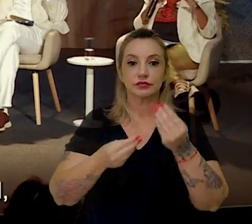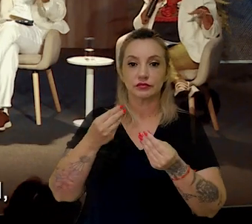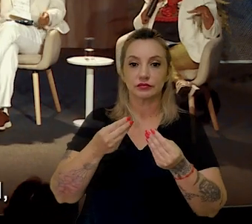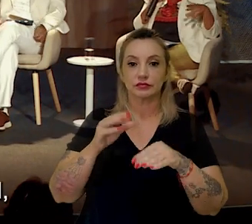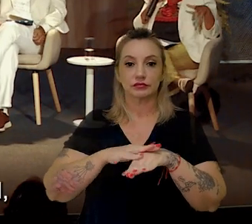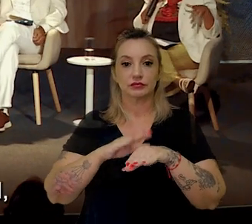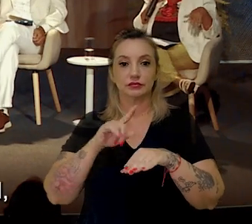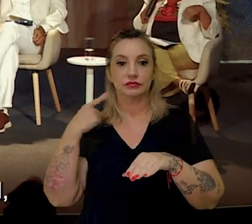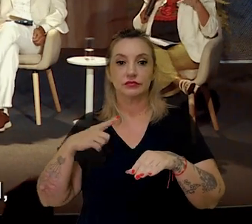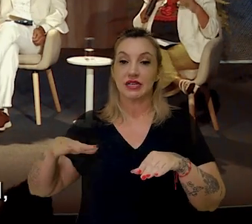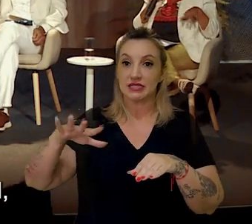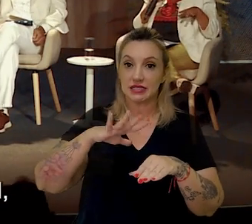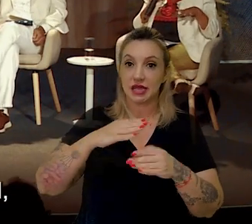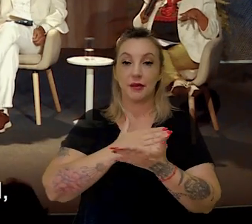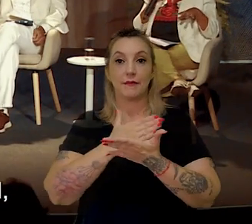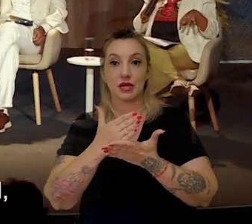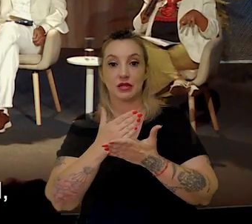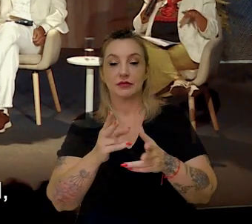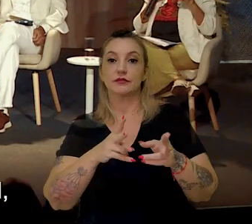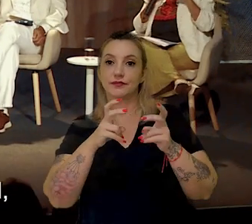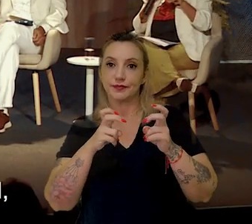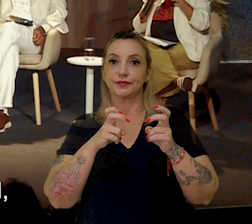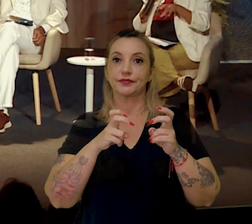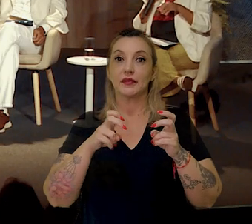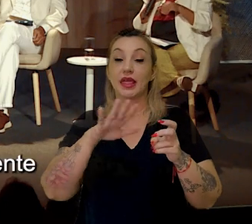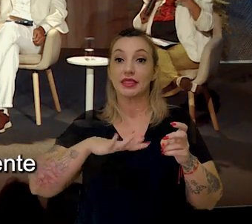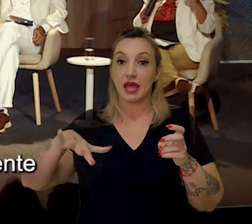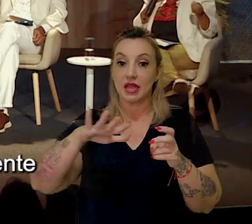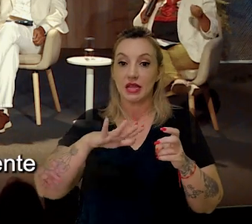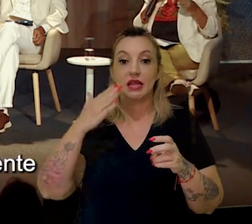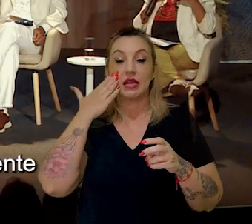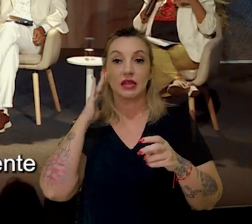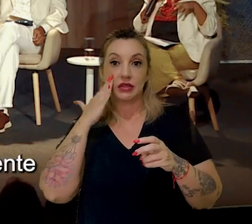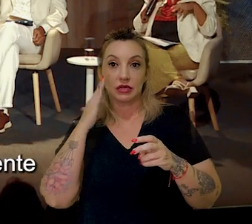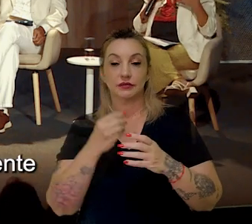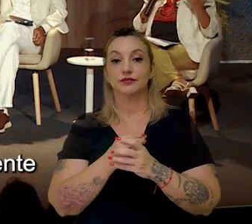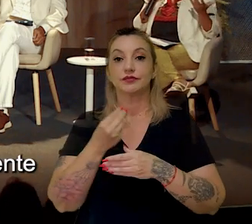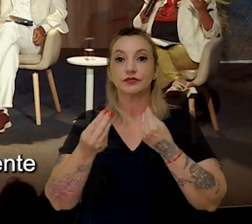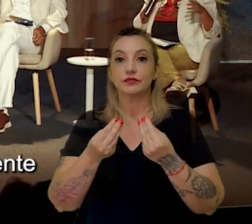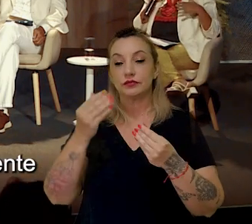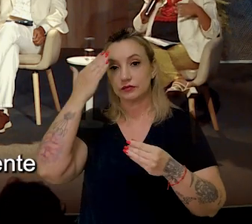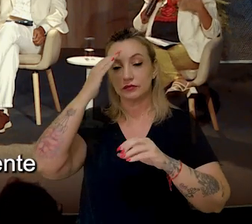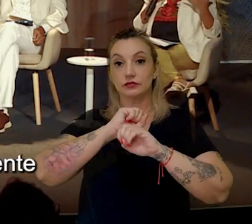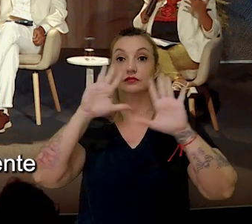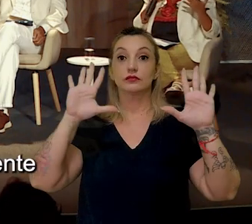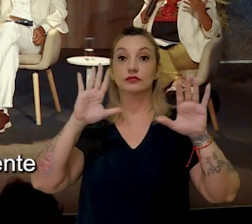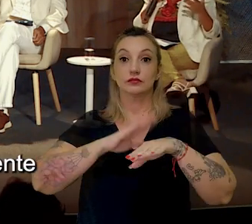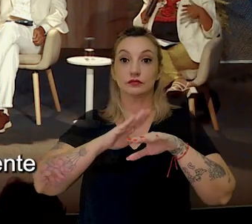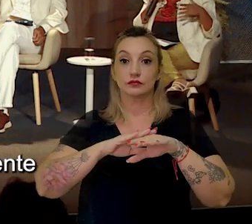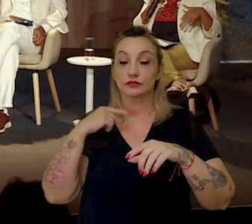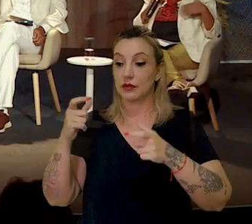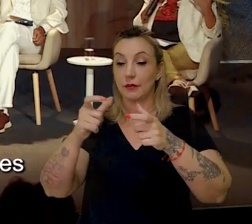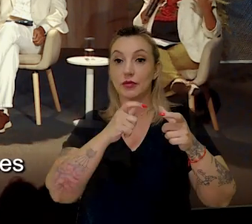produz as nossas cidades a partir de um ponto de vista territorial né entendendo compreendendo como a gente produz os